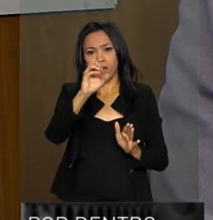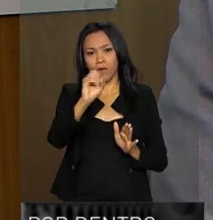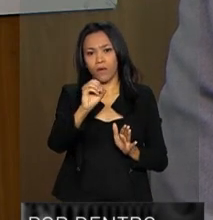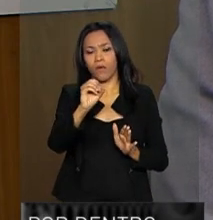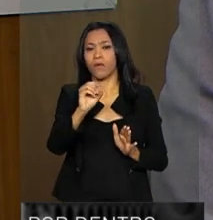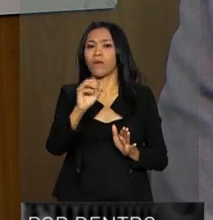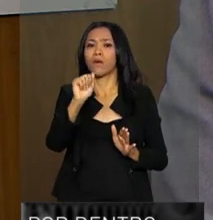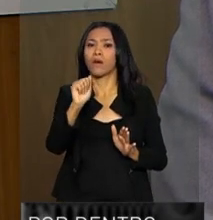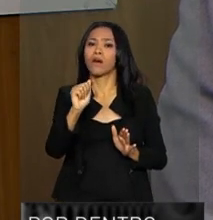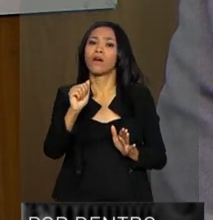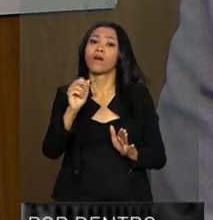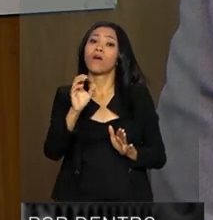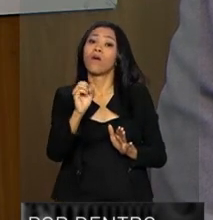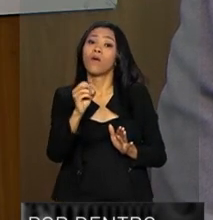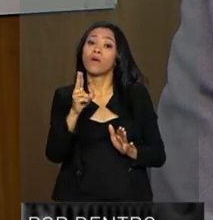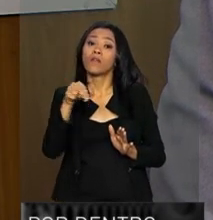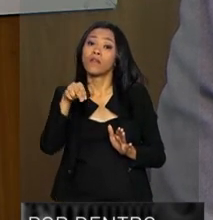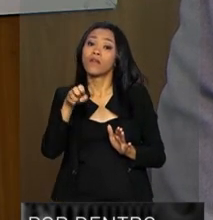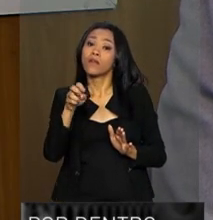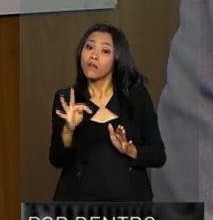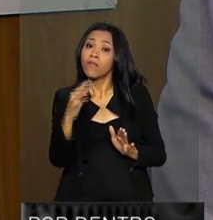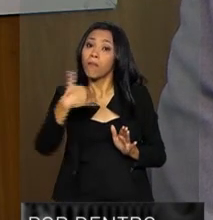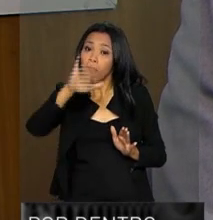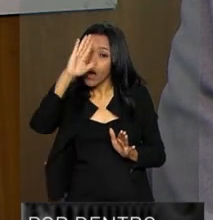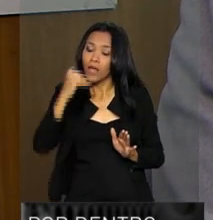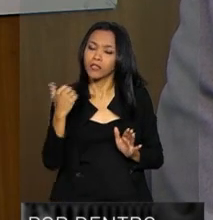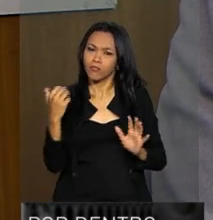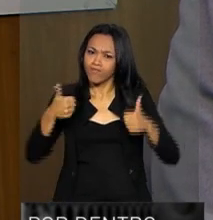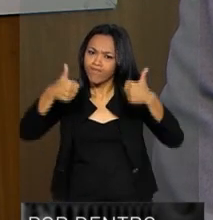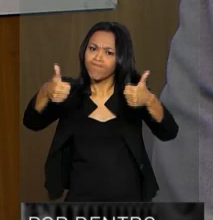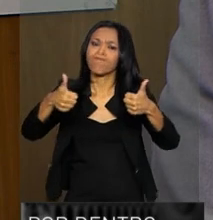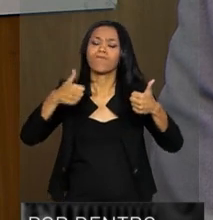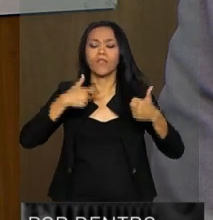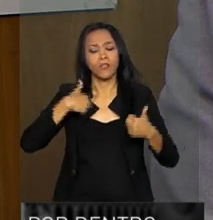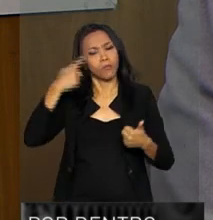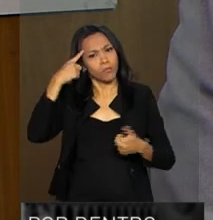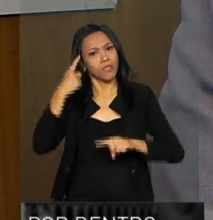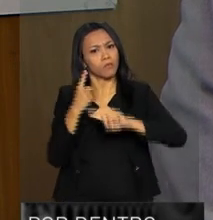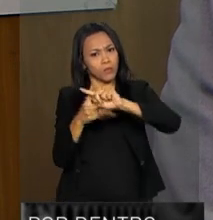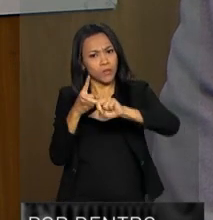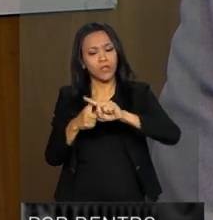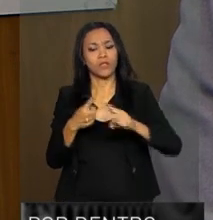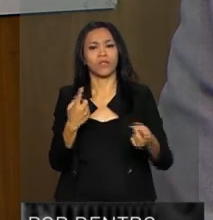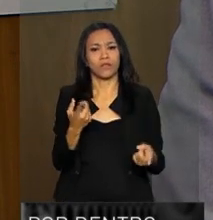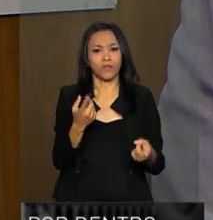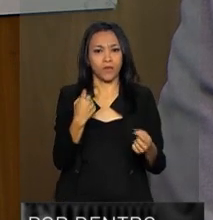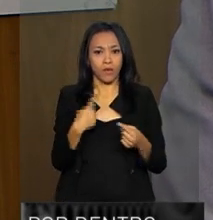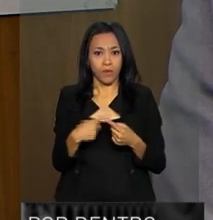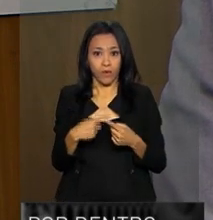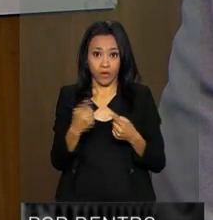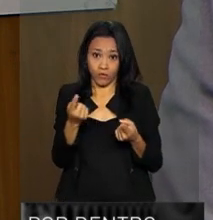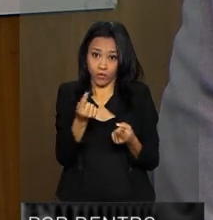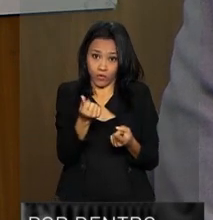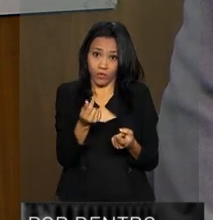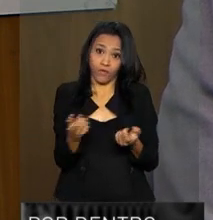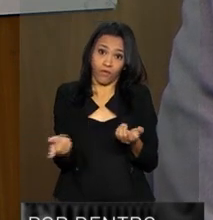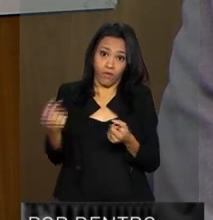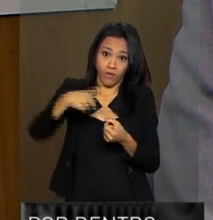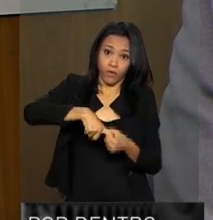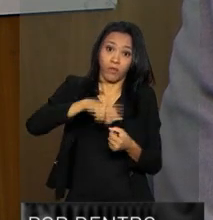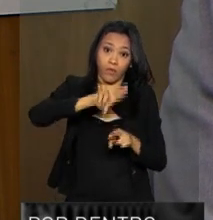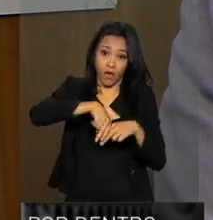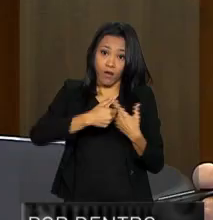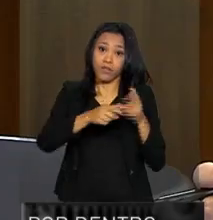ágil e mais adequadas dinâmicas do setor cultural então estou bem otimista em relação à retomada dos investimentos por meio da lei